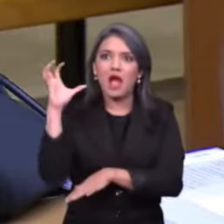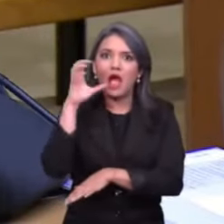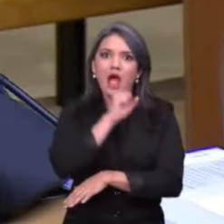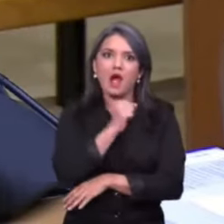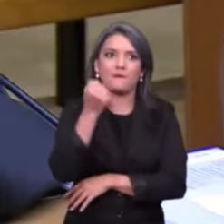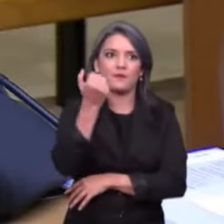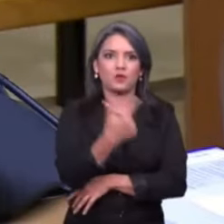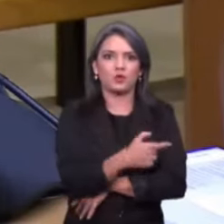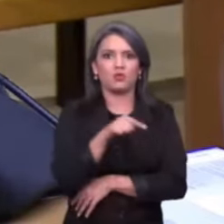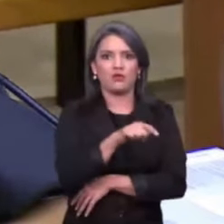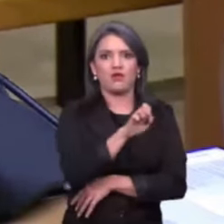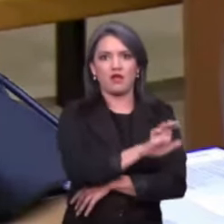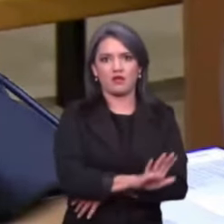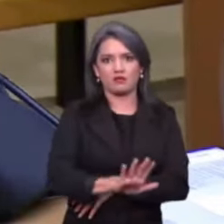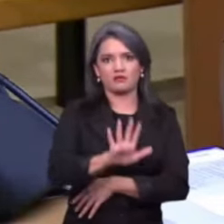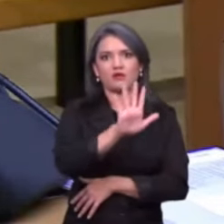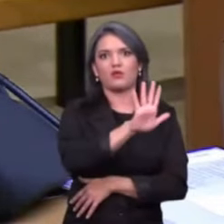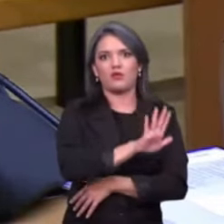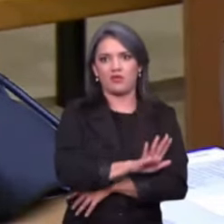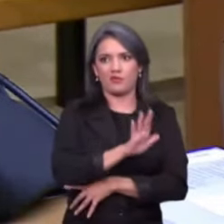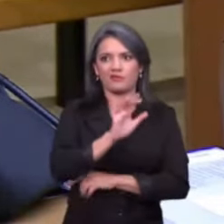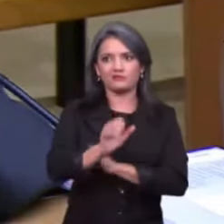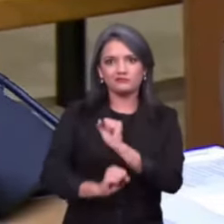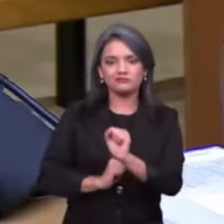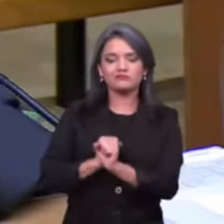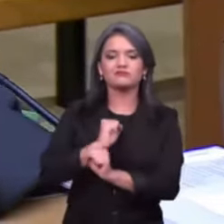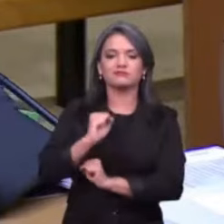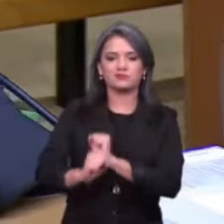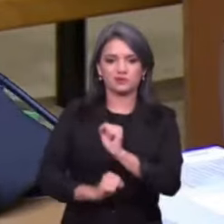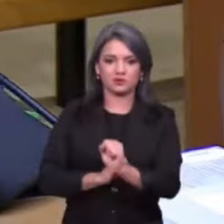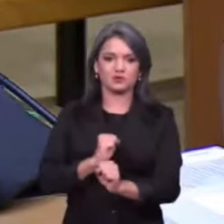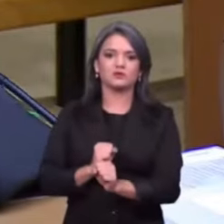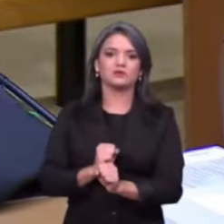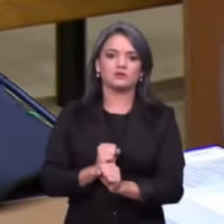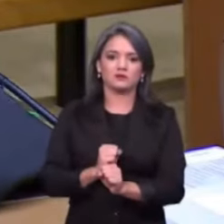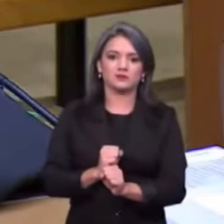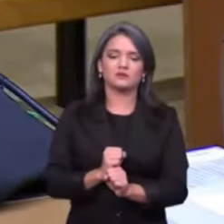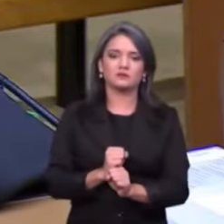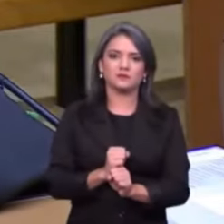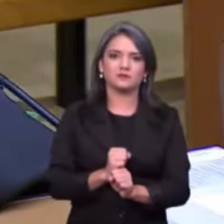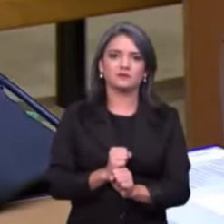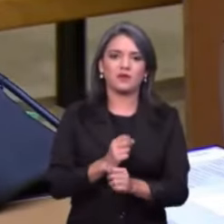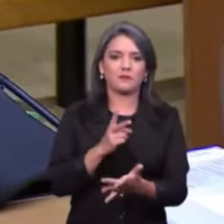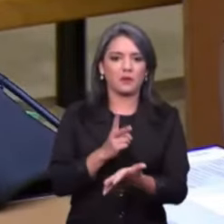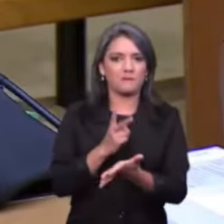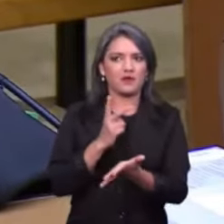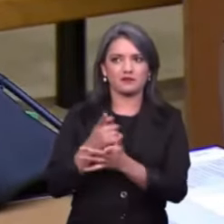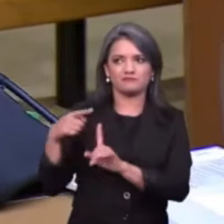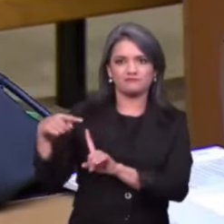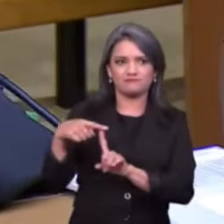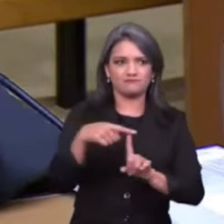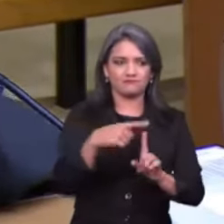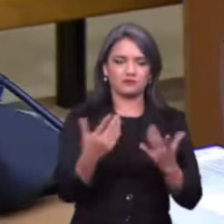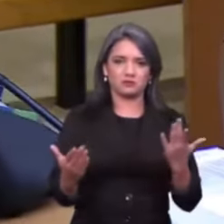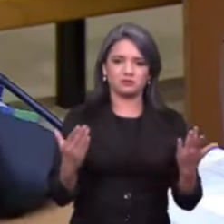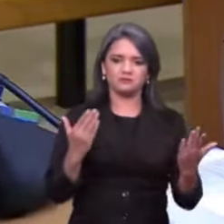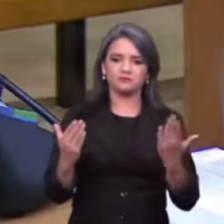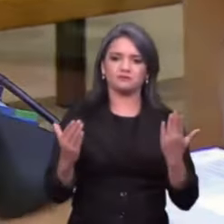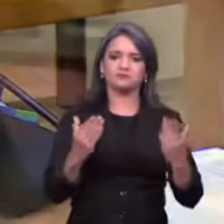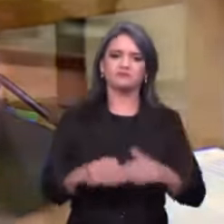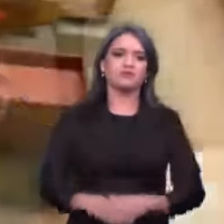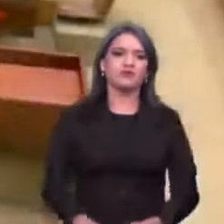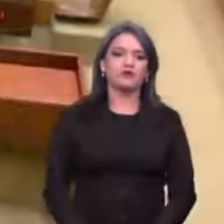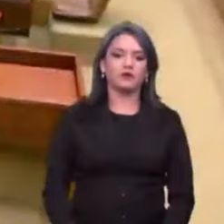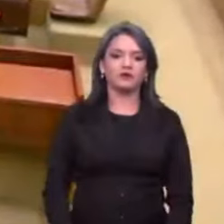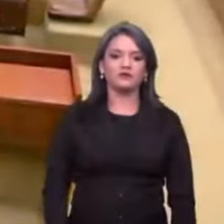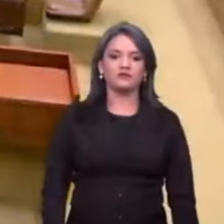de forma contínua anualmente para as mesmas variedades indicadas em condições europeias.